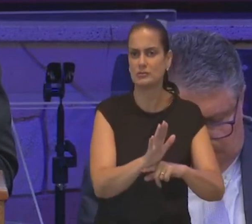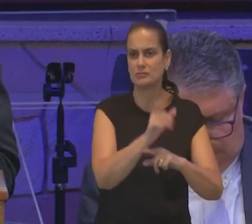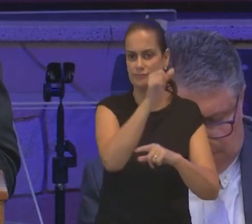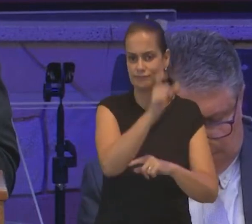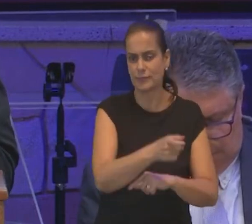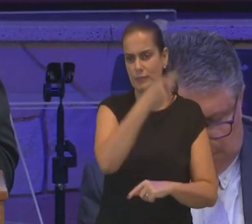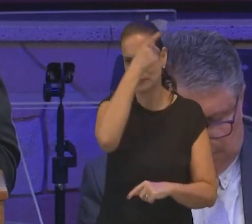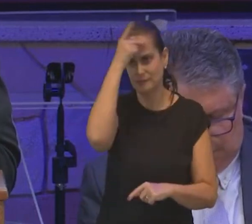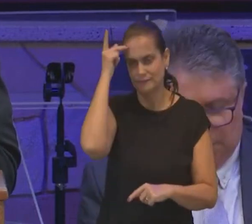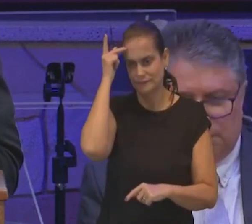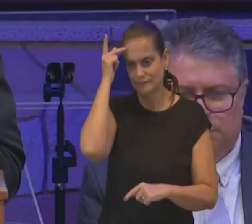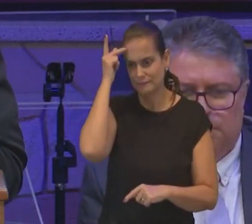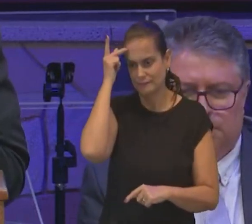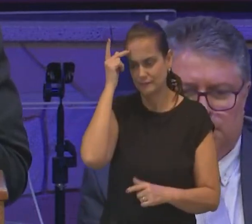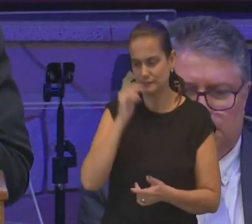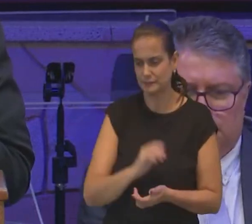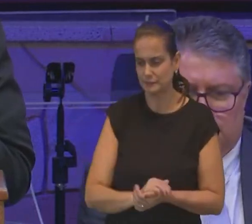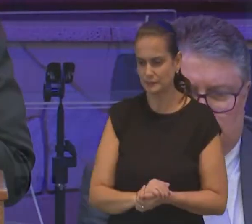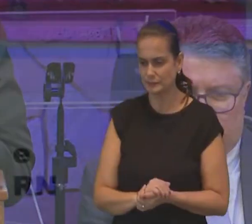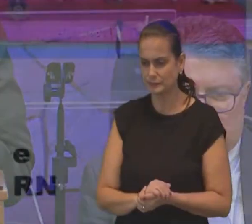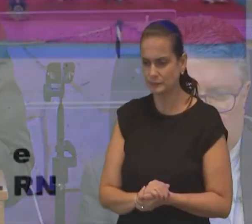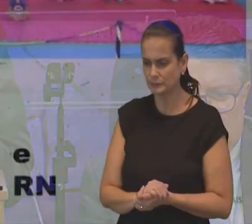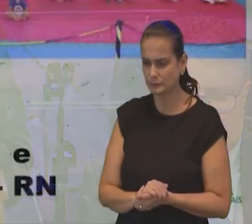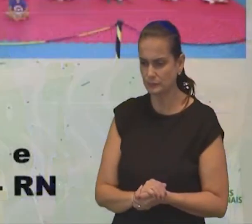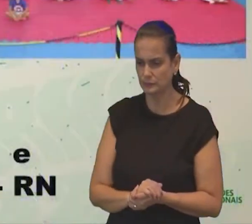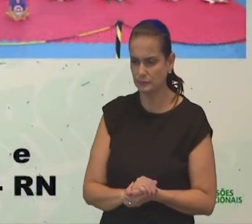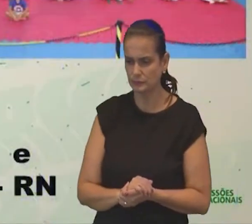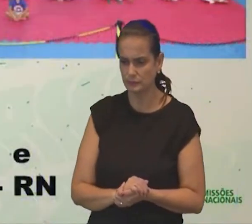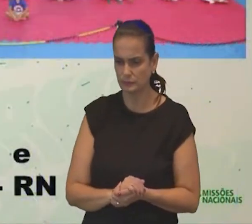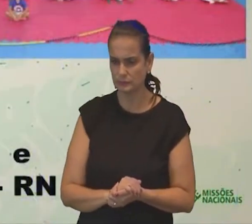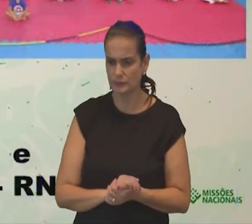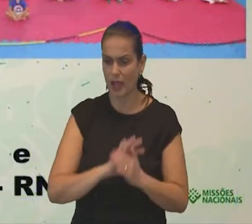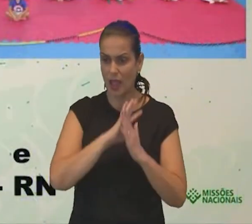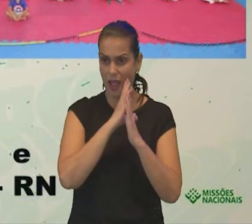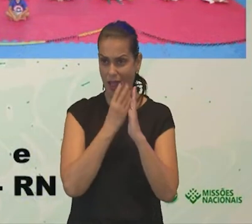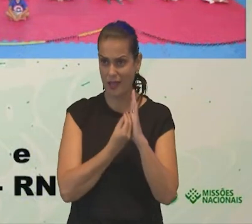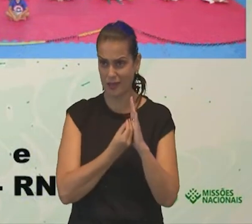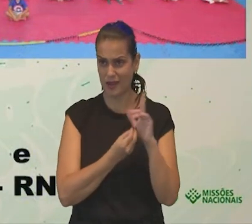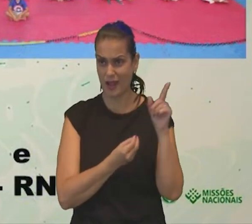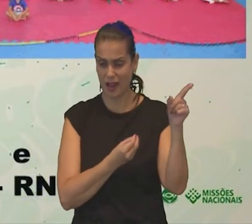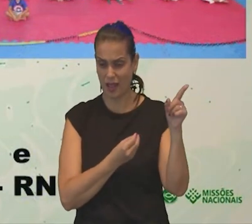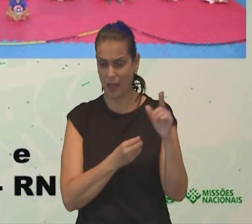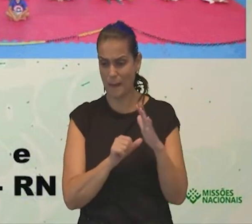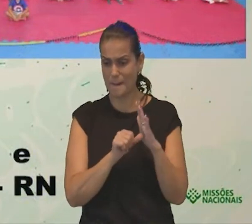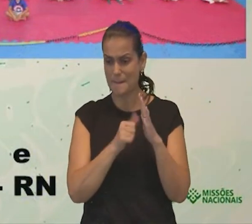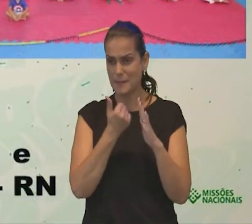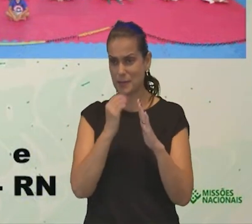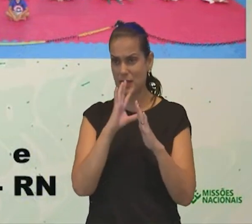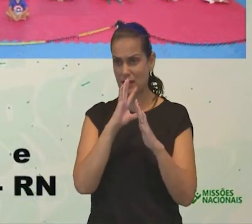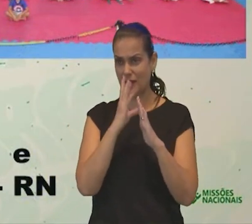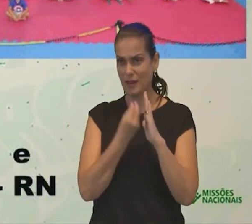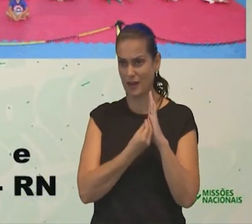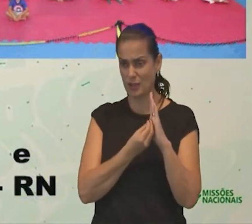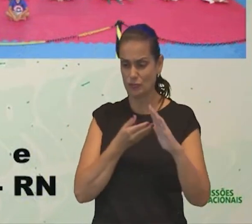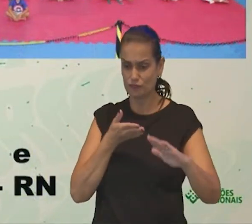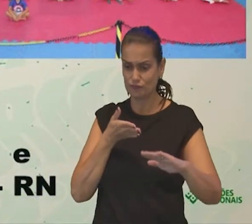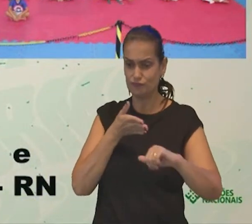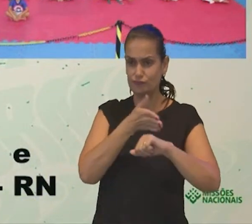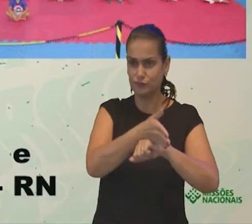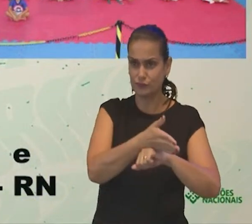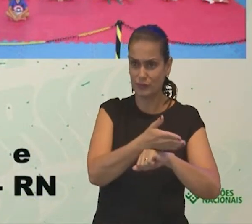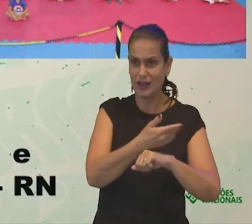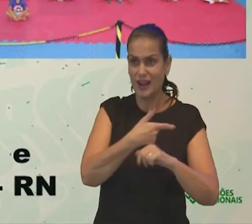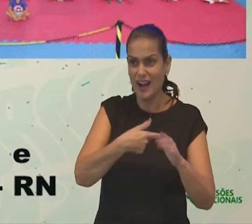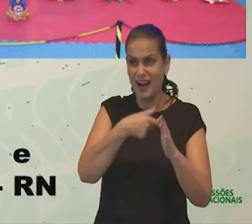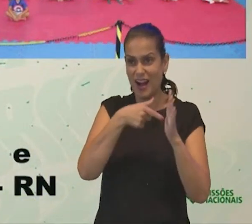Alexandre. Passa aí, meu irmão. Aquela igreja, aquela primeira igreja que Alexandre entrou